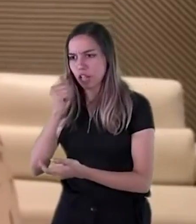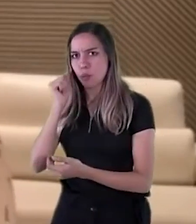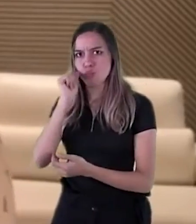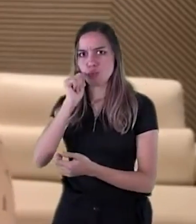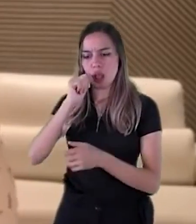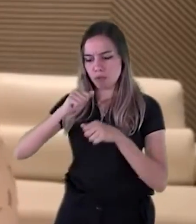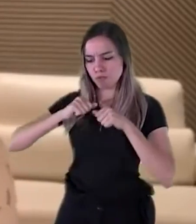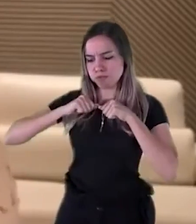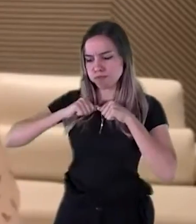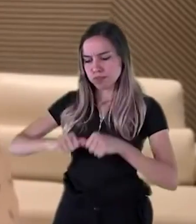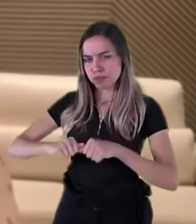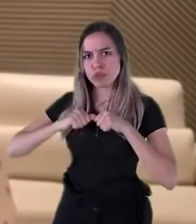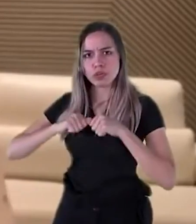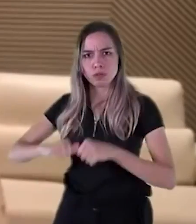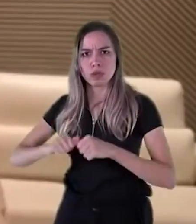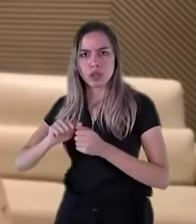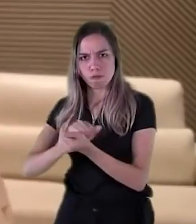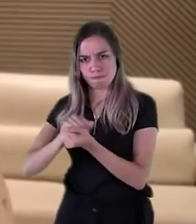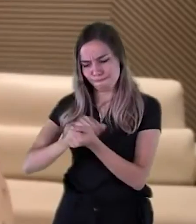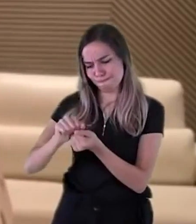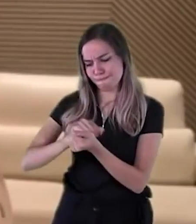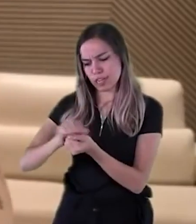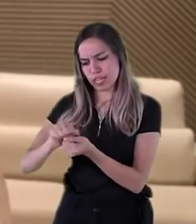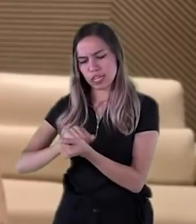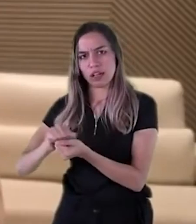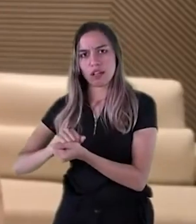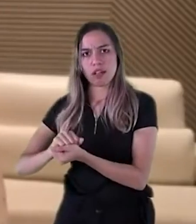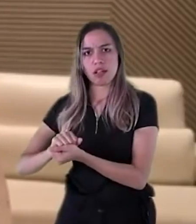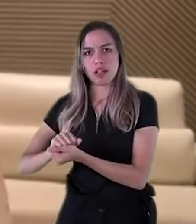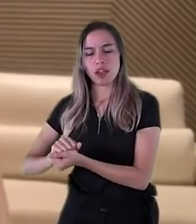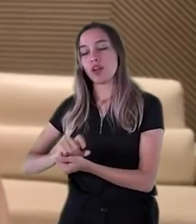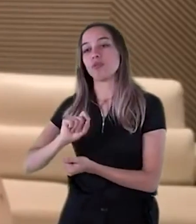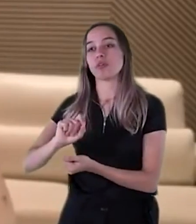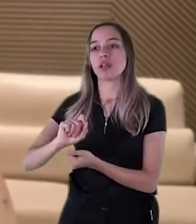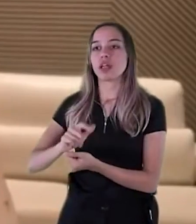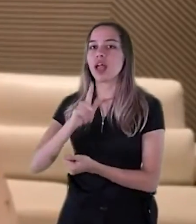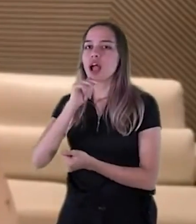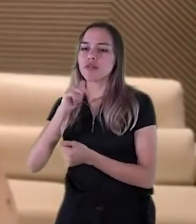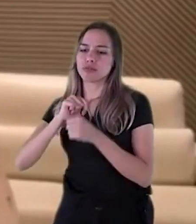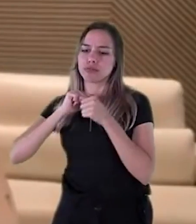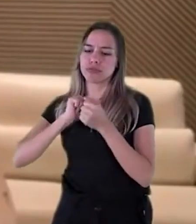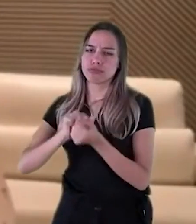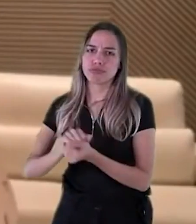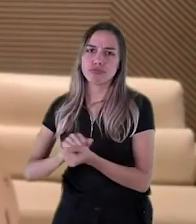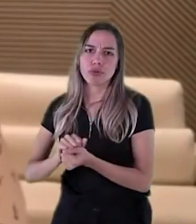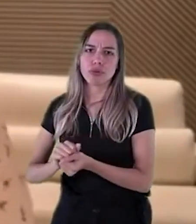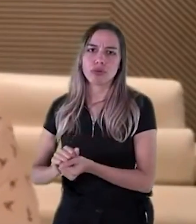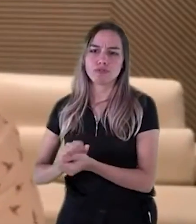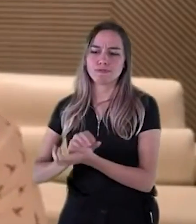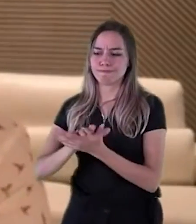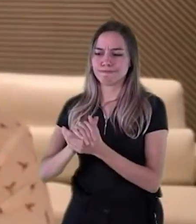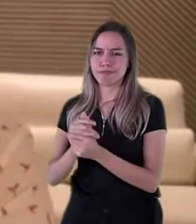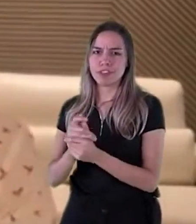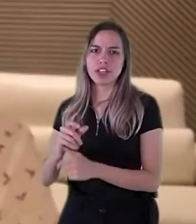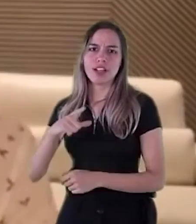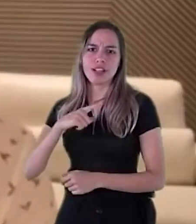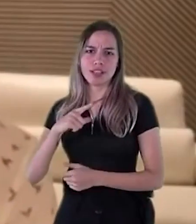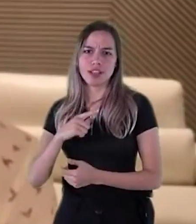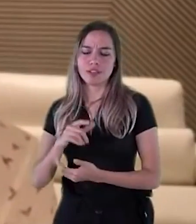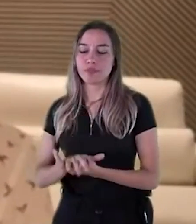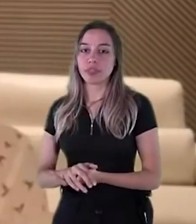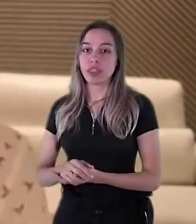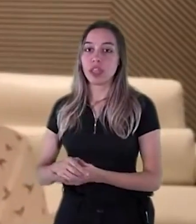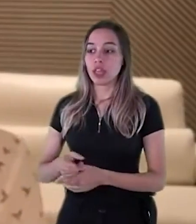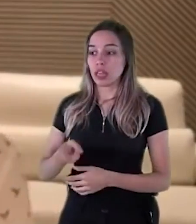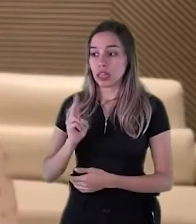sabão, até não restar muito enfeite. E eu considero que, nas minhas experiências com o